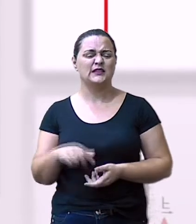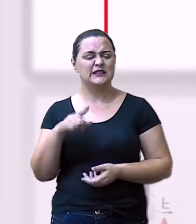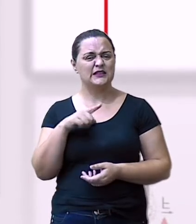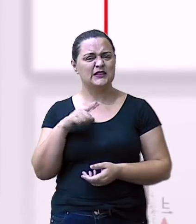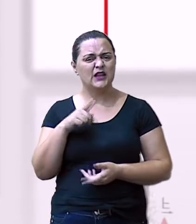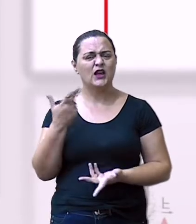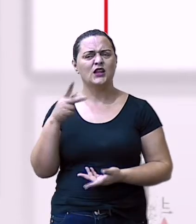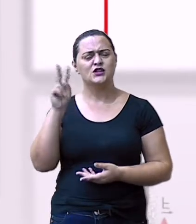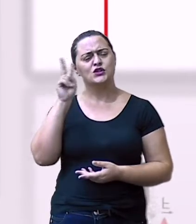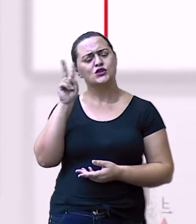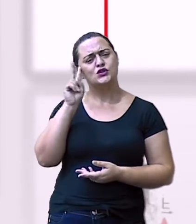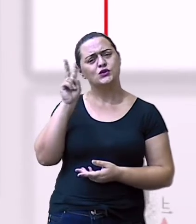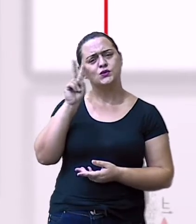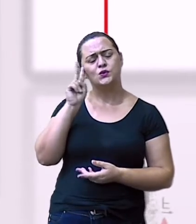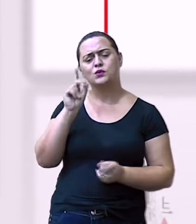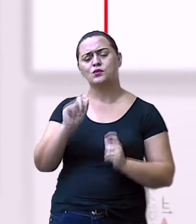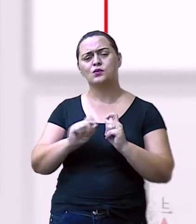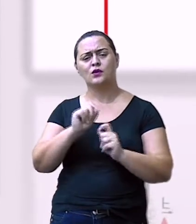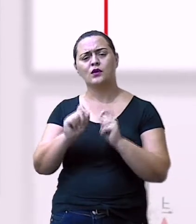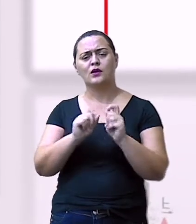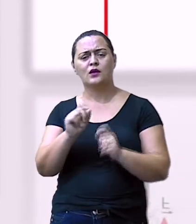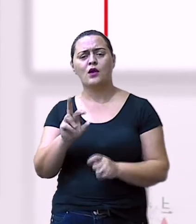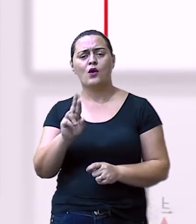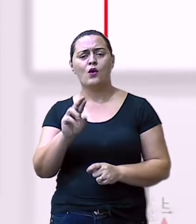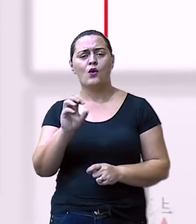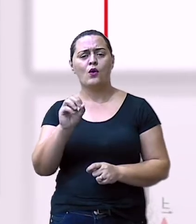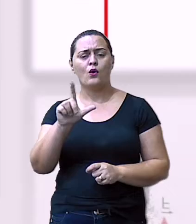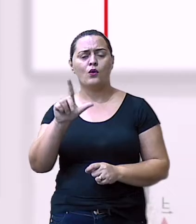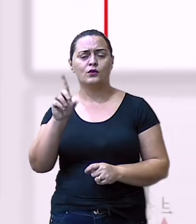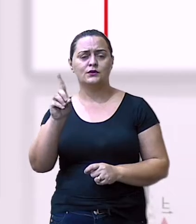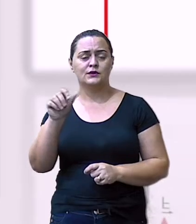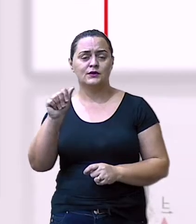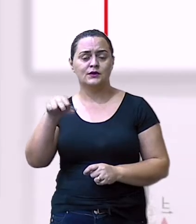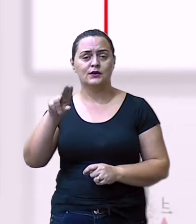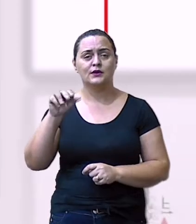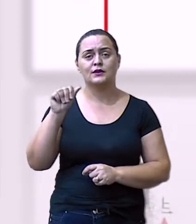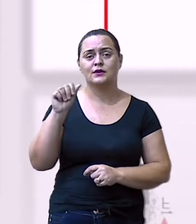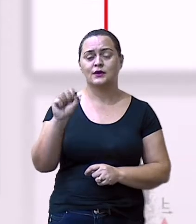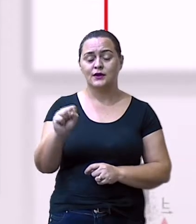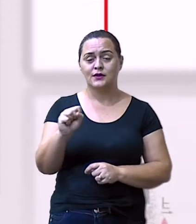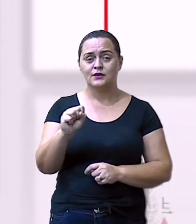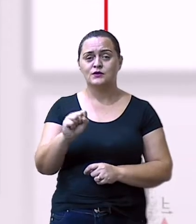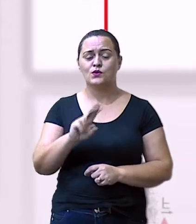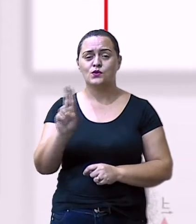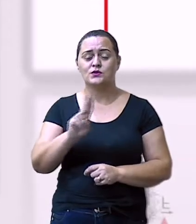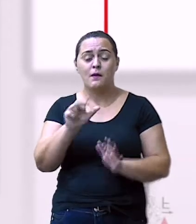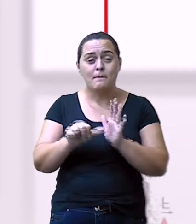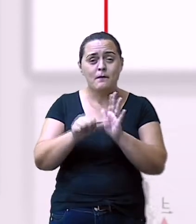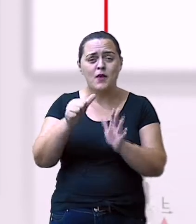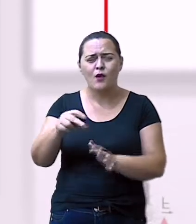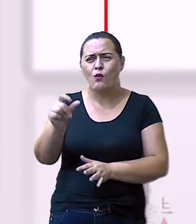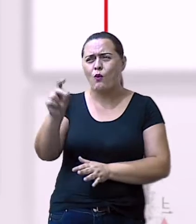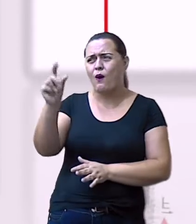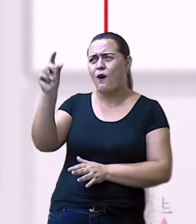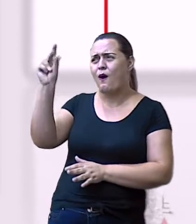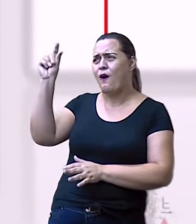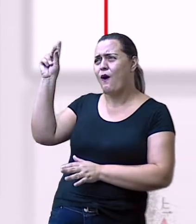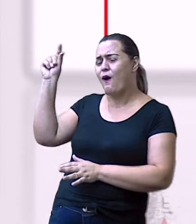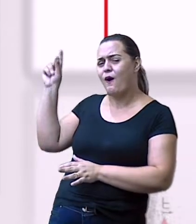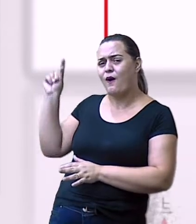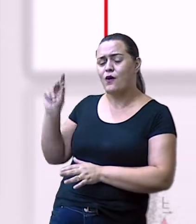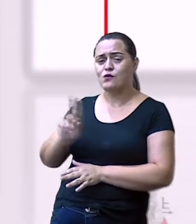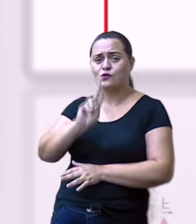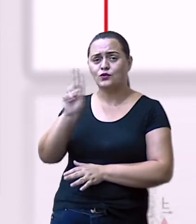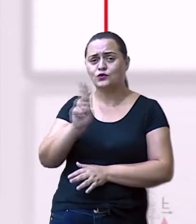que indica que as roldanas foram usadas pela primeira vez por Arquimedes para deslocar um